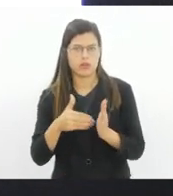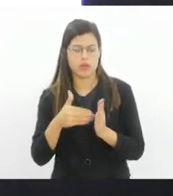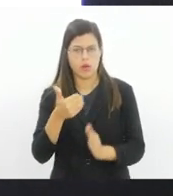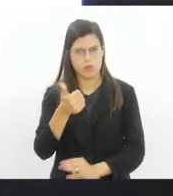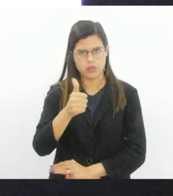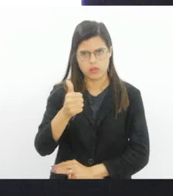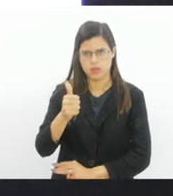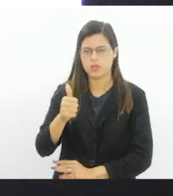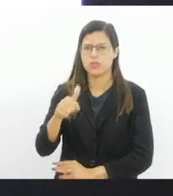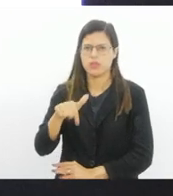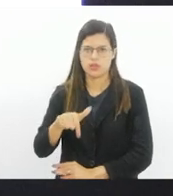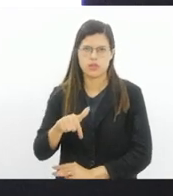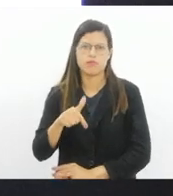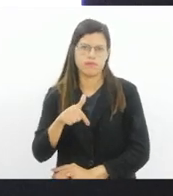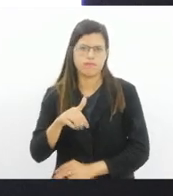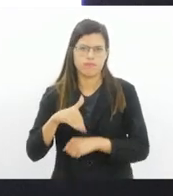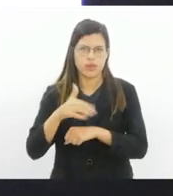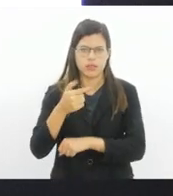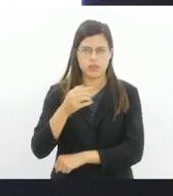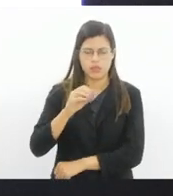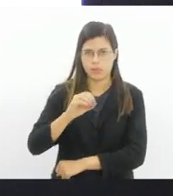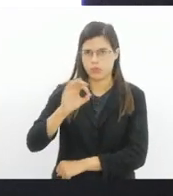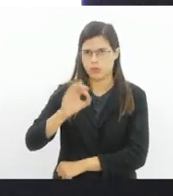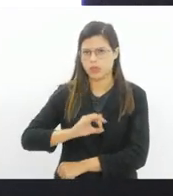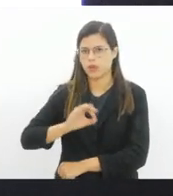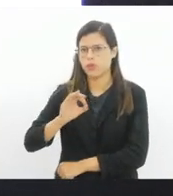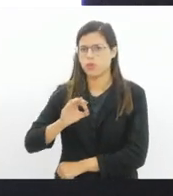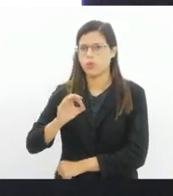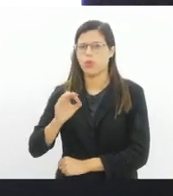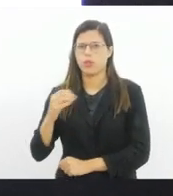né, das vítimas mulheres, e entre